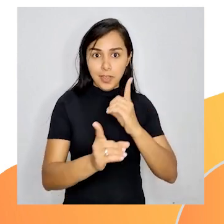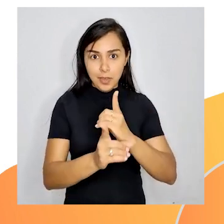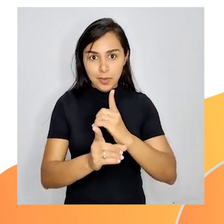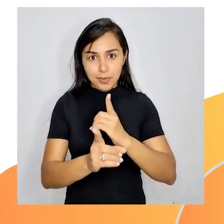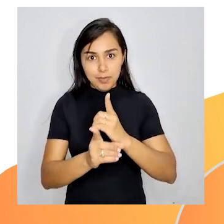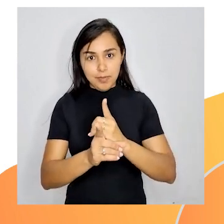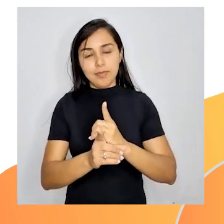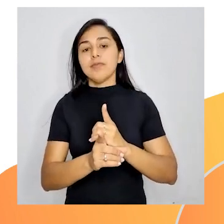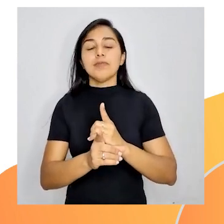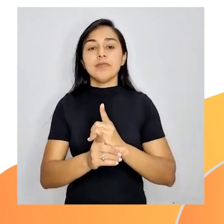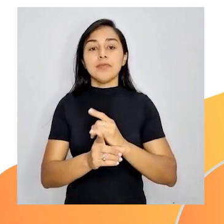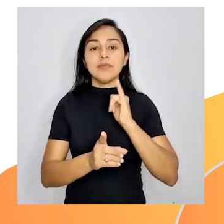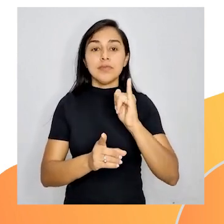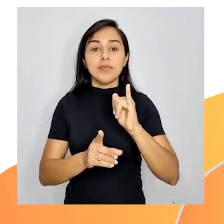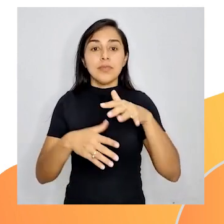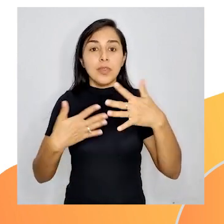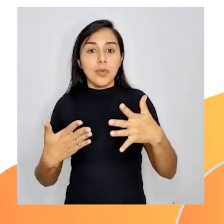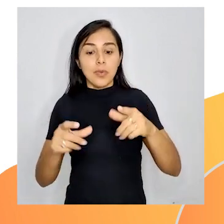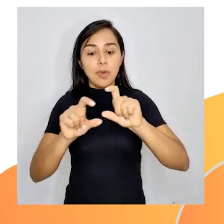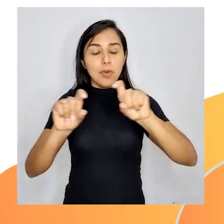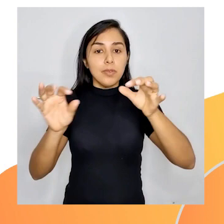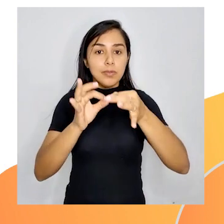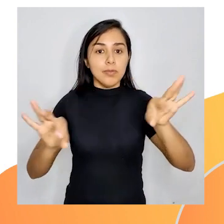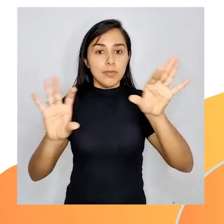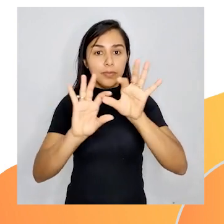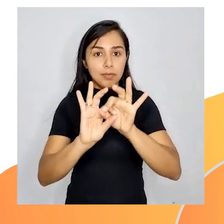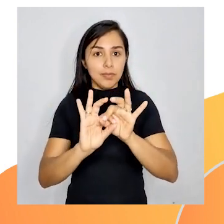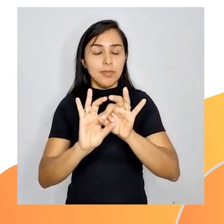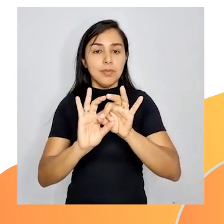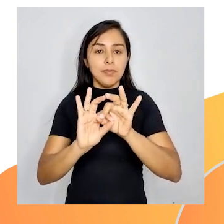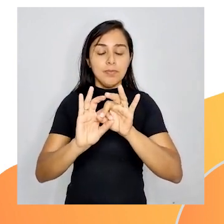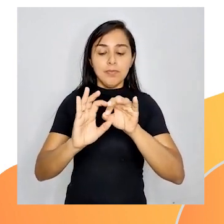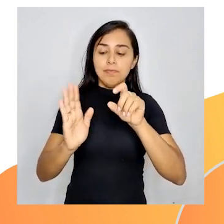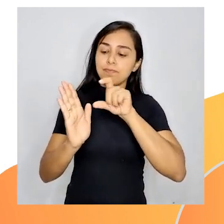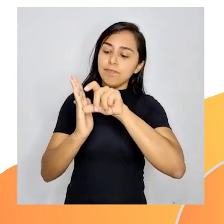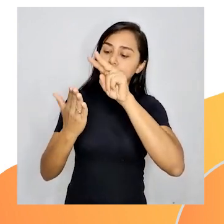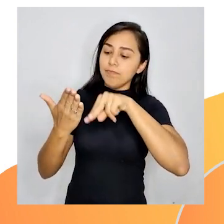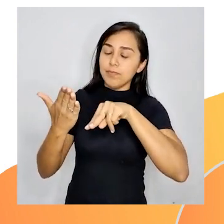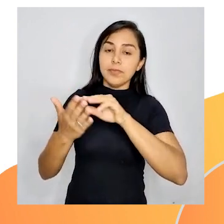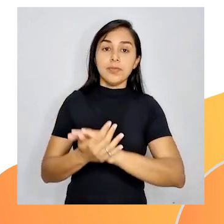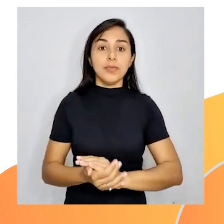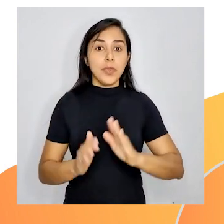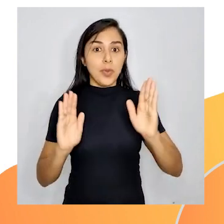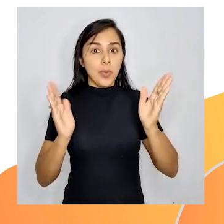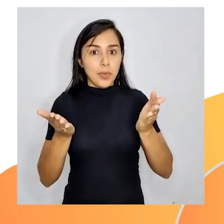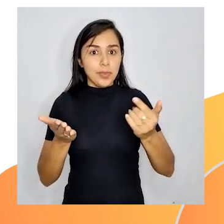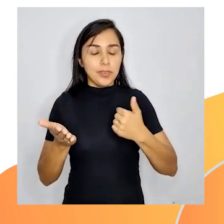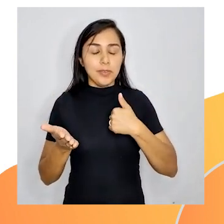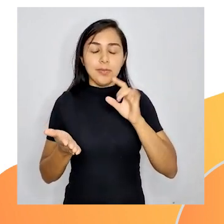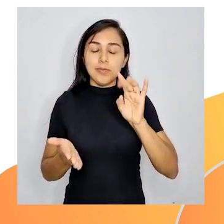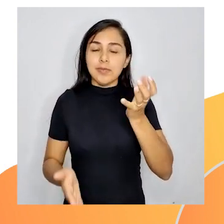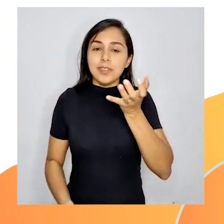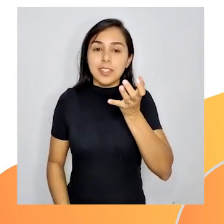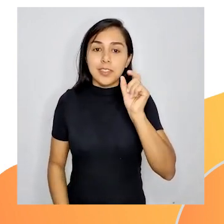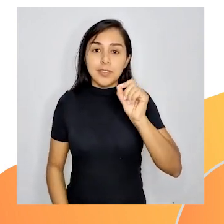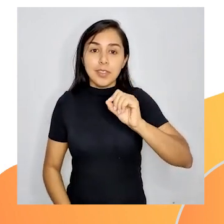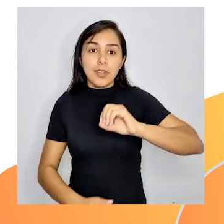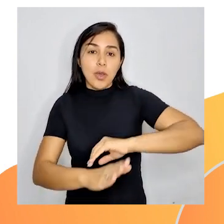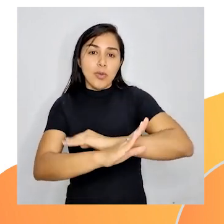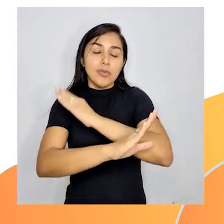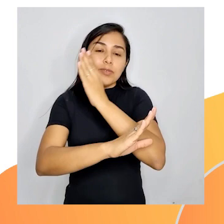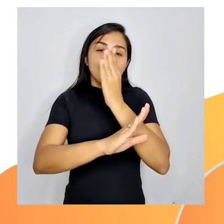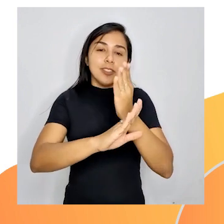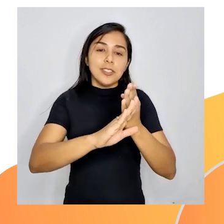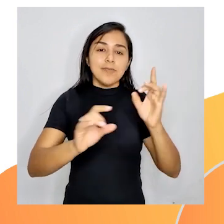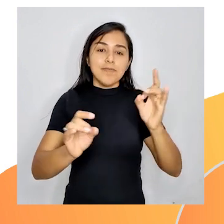a oração subordinada do trecho a seguir. Hoje eu só quero que o dia termine bem. O